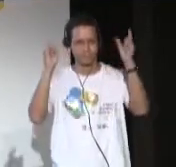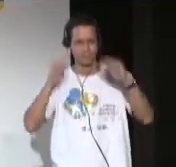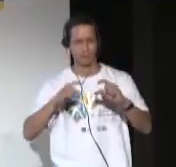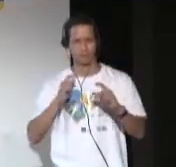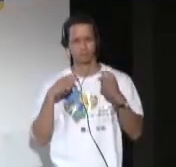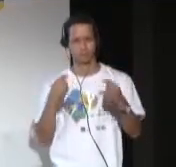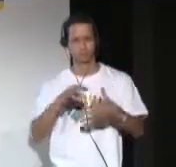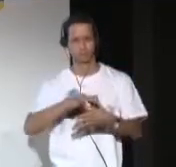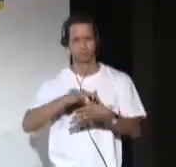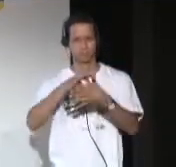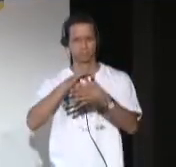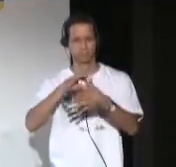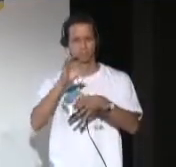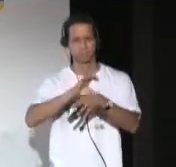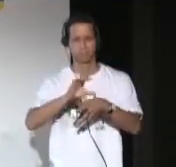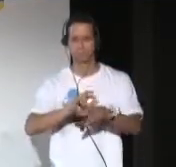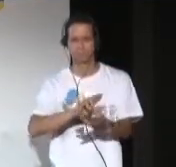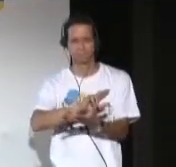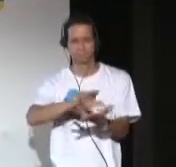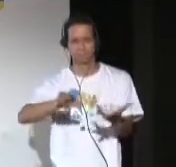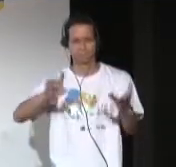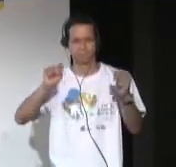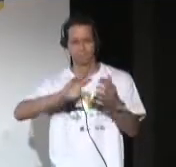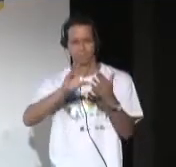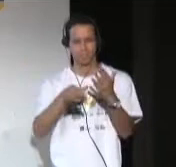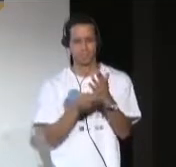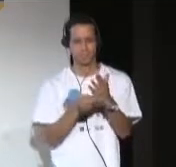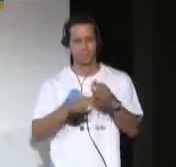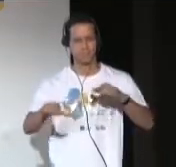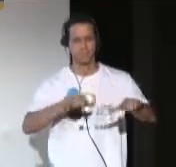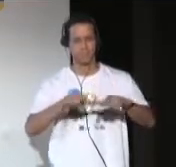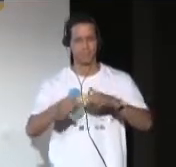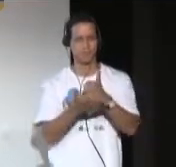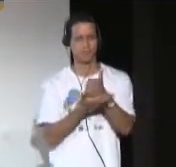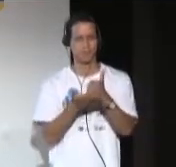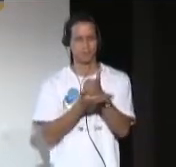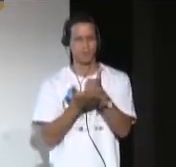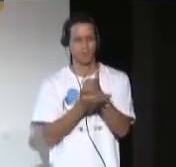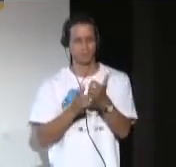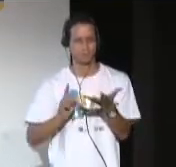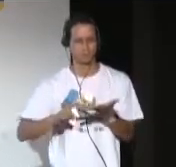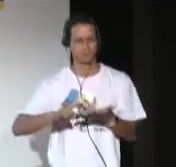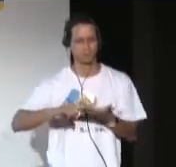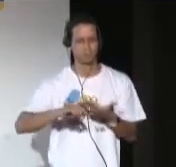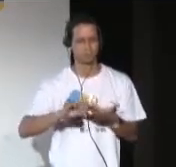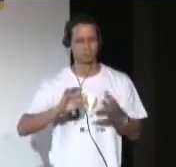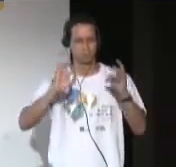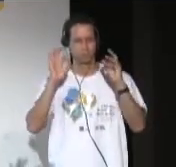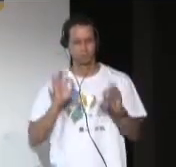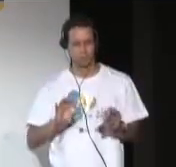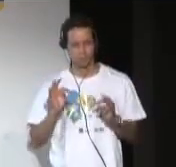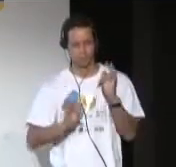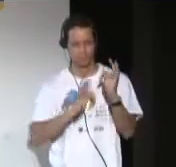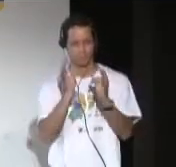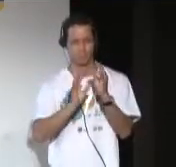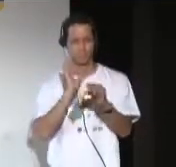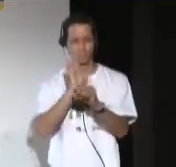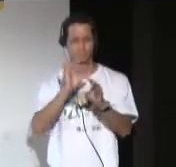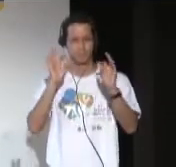de muitas formas. Então, a gente consegue complementar o trabalho baseado em evidências e a tecnologia também pode ajudar com